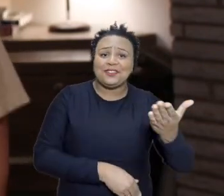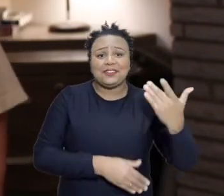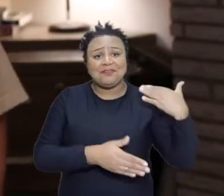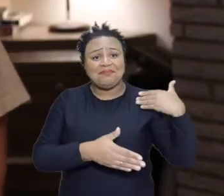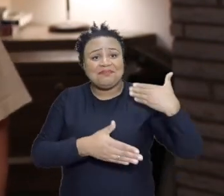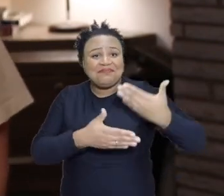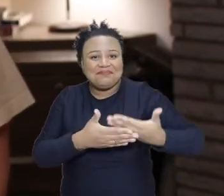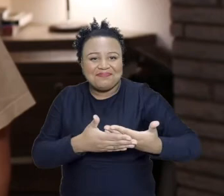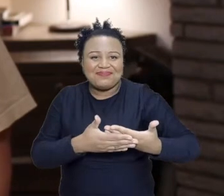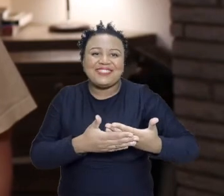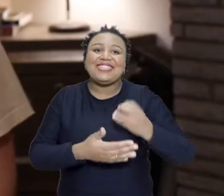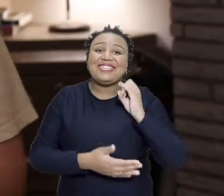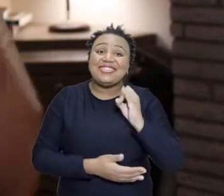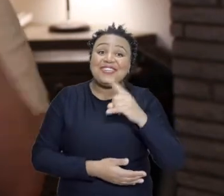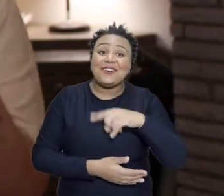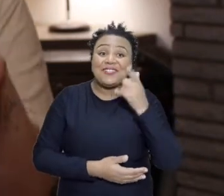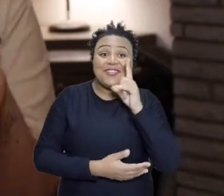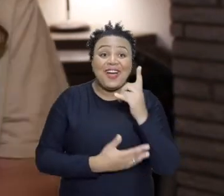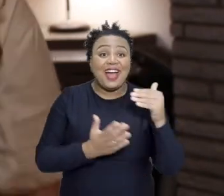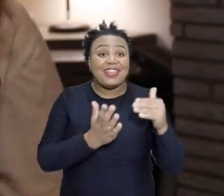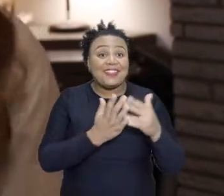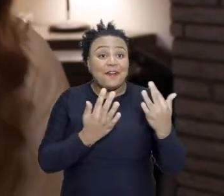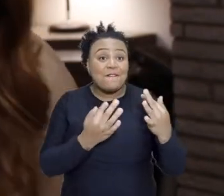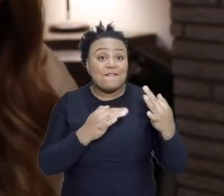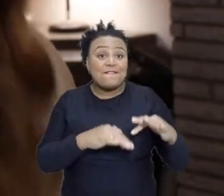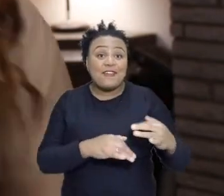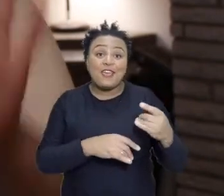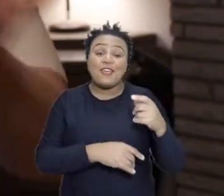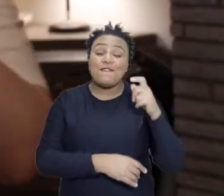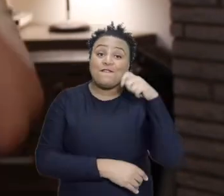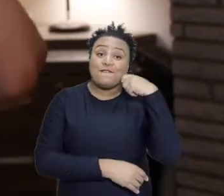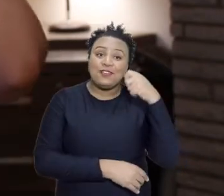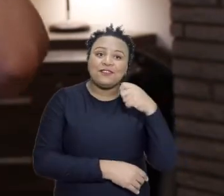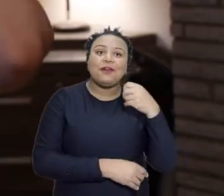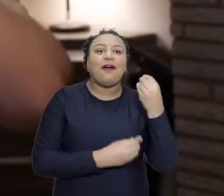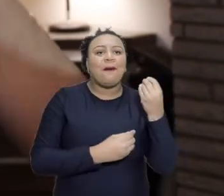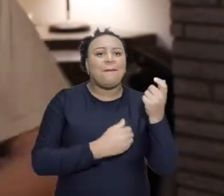você chegou até o final desse vídeo, deixa seu like.